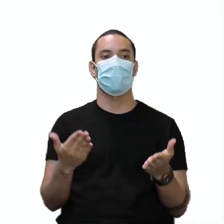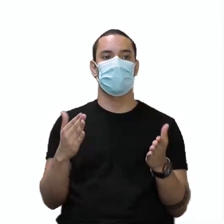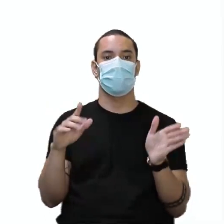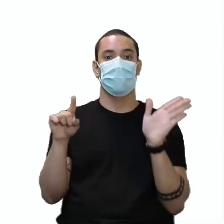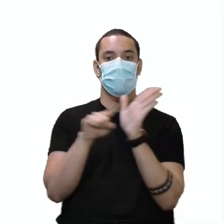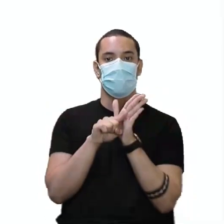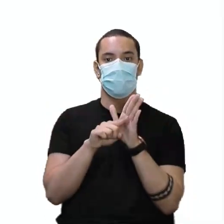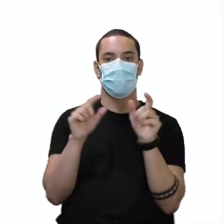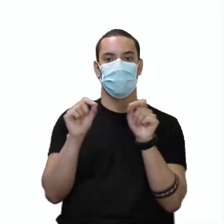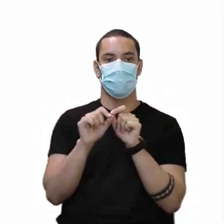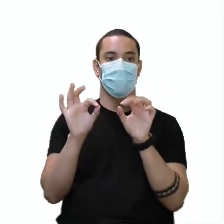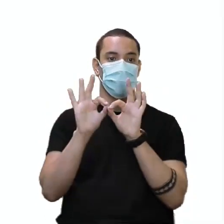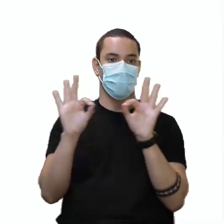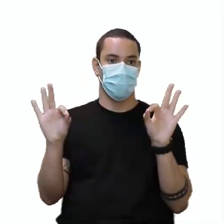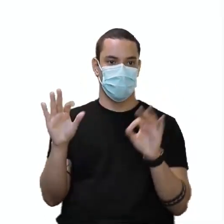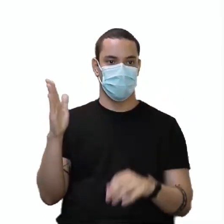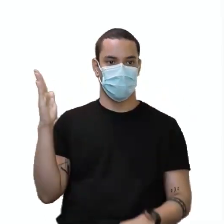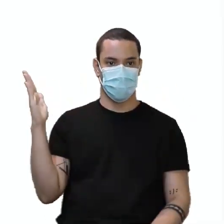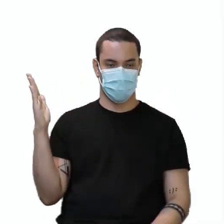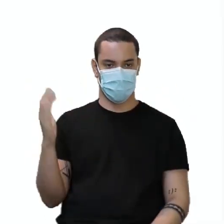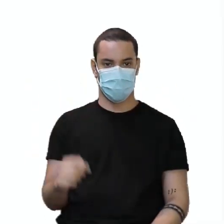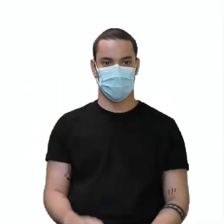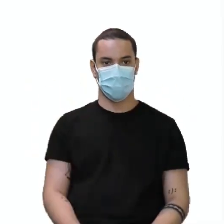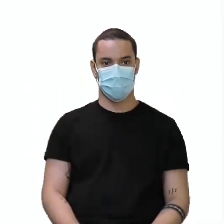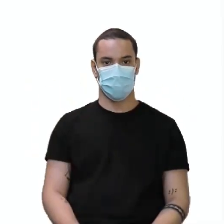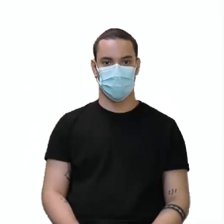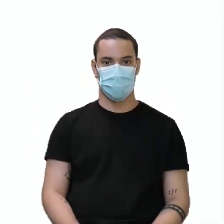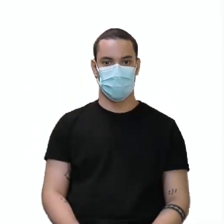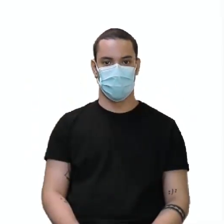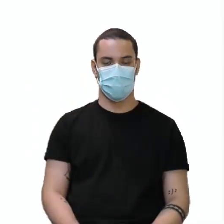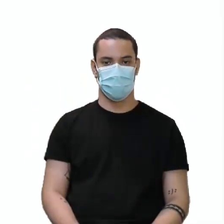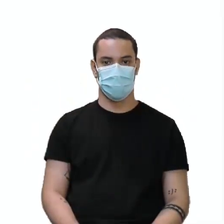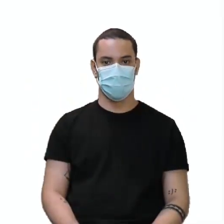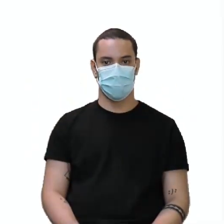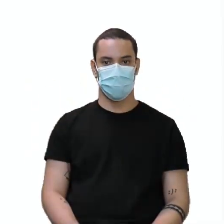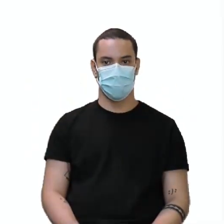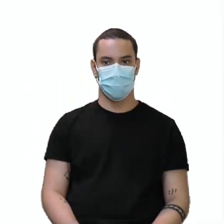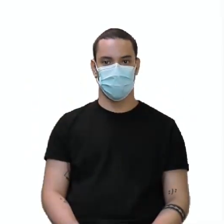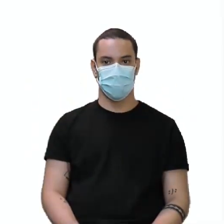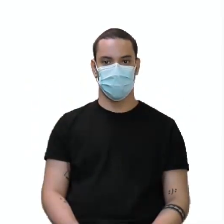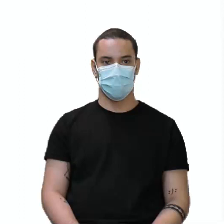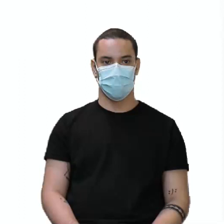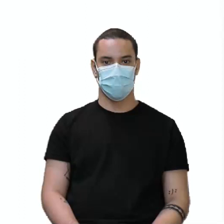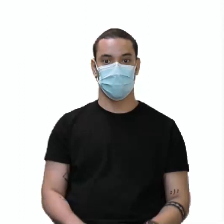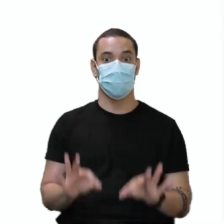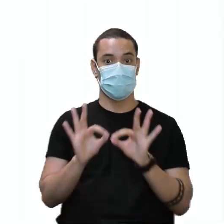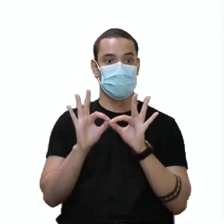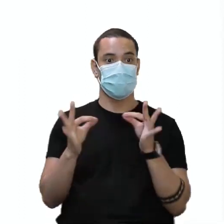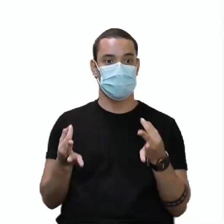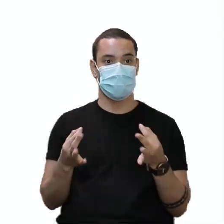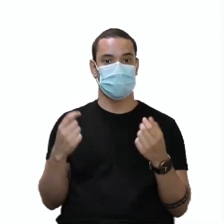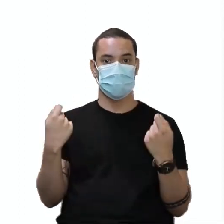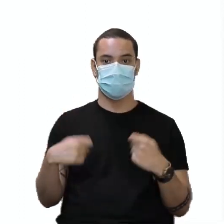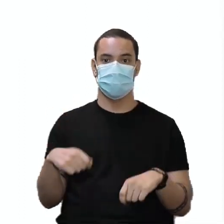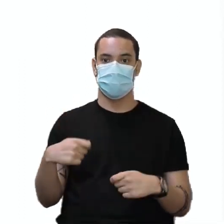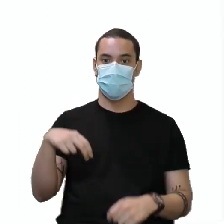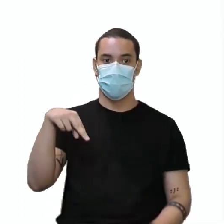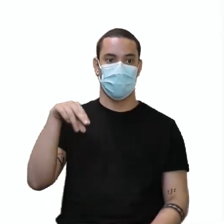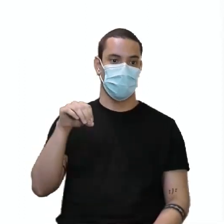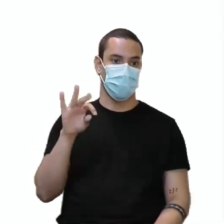frase There were some kids eating popcorn and drinking soda? Muito simples. Você só precisa do